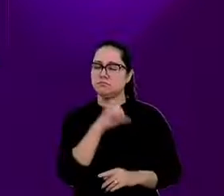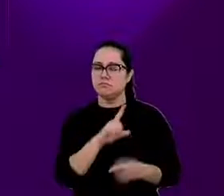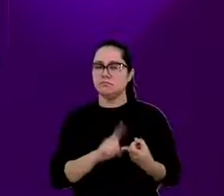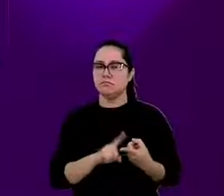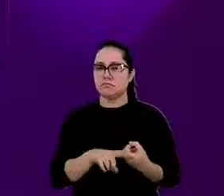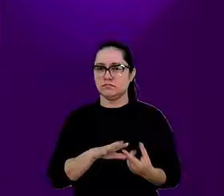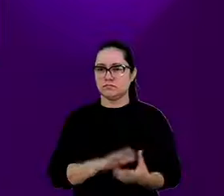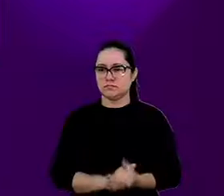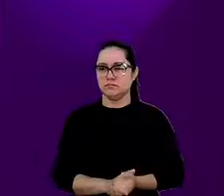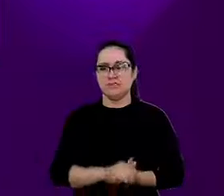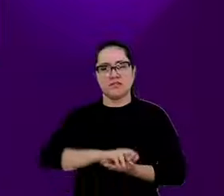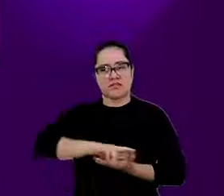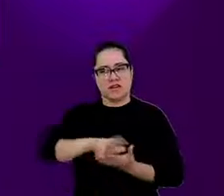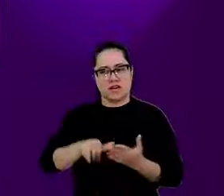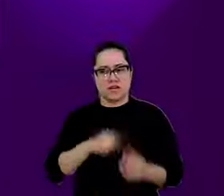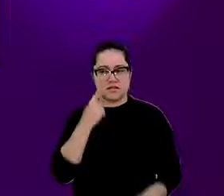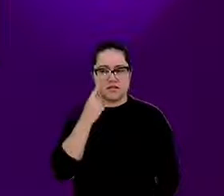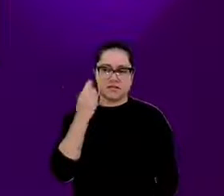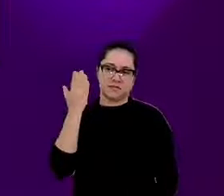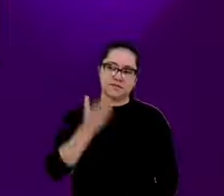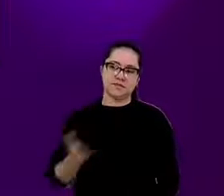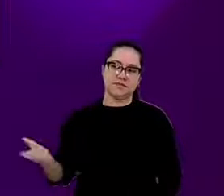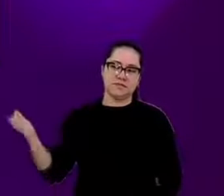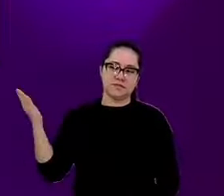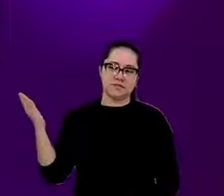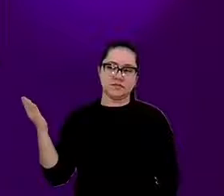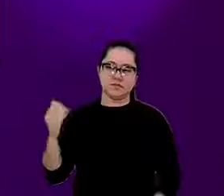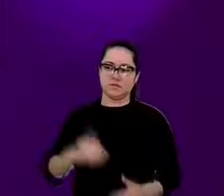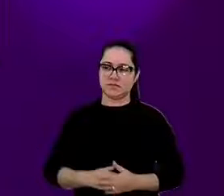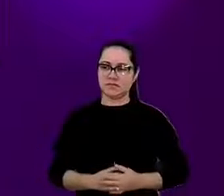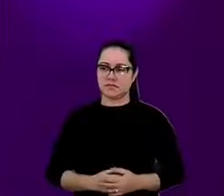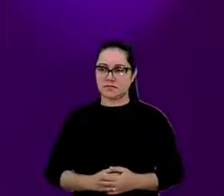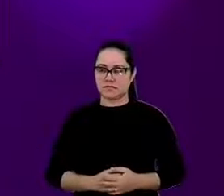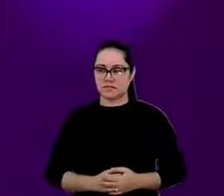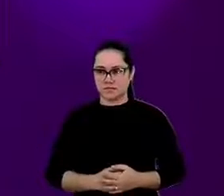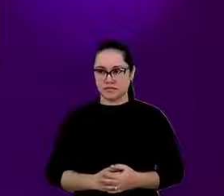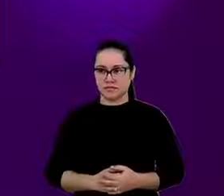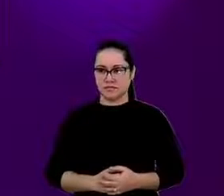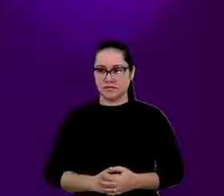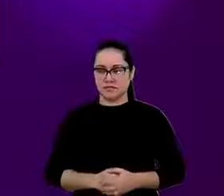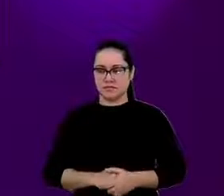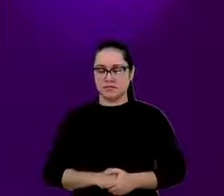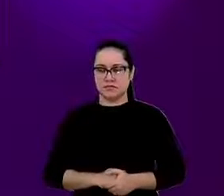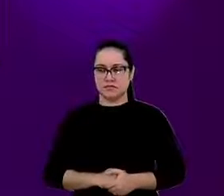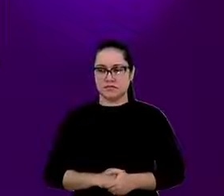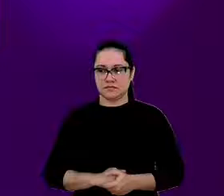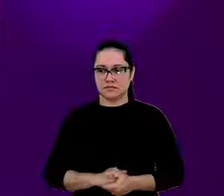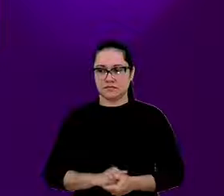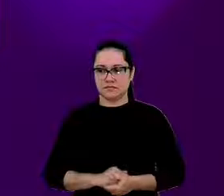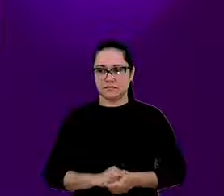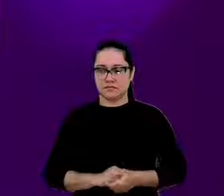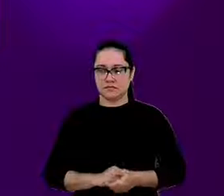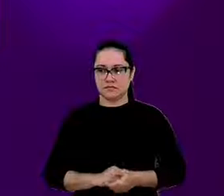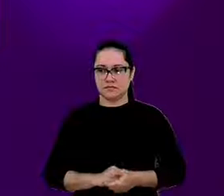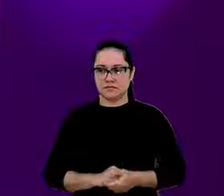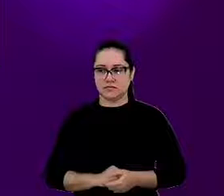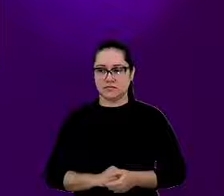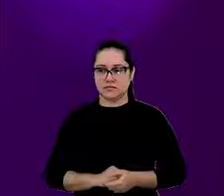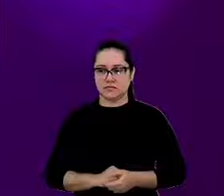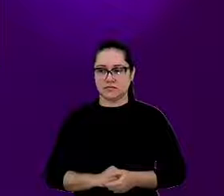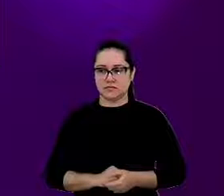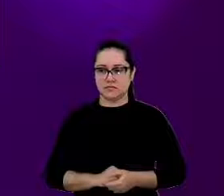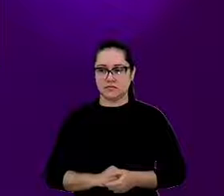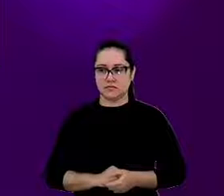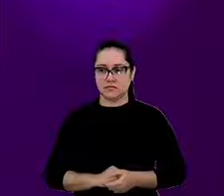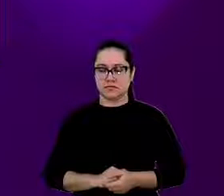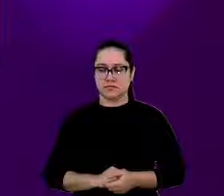atrial, predição de eventos cardiovasculares, avaliação de doença coronariana, avaliação e predição de doenças estruturais